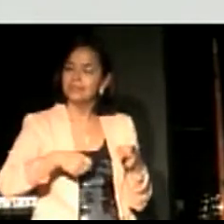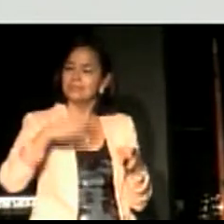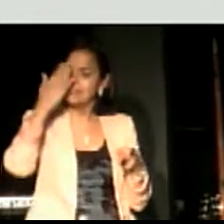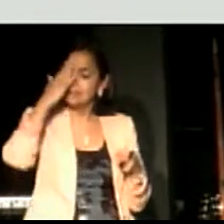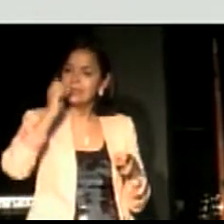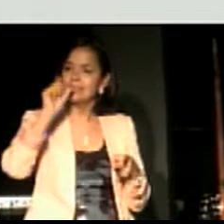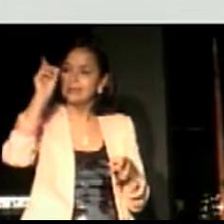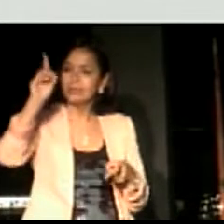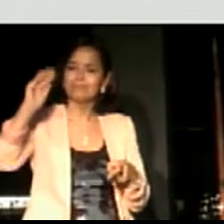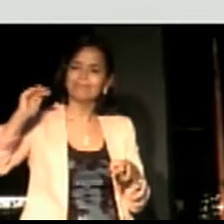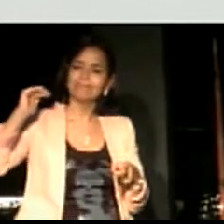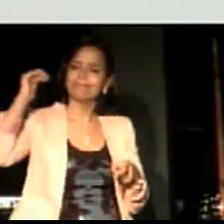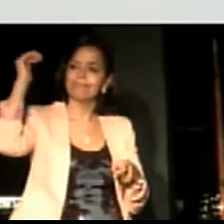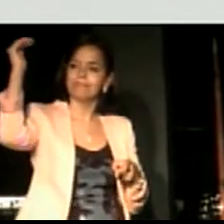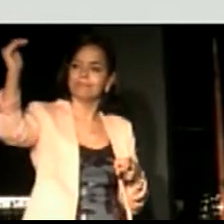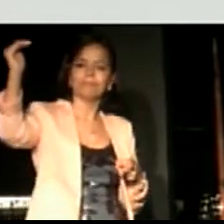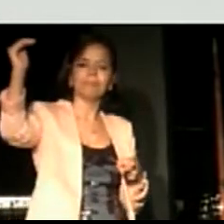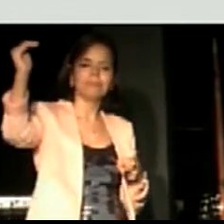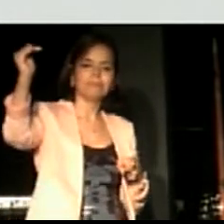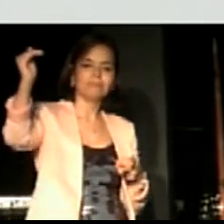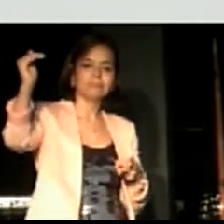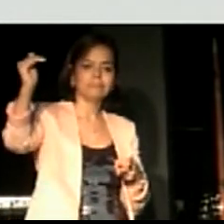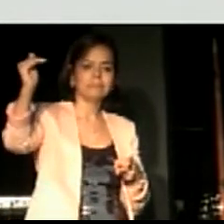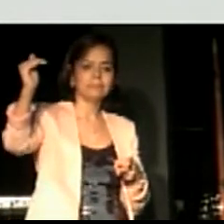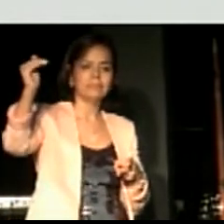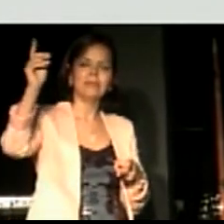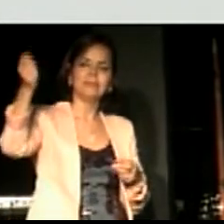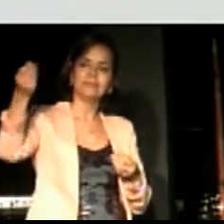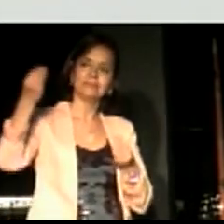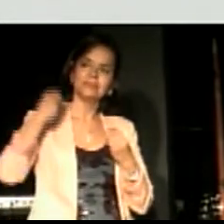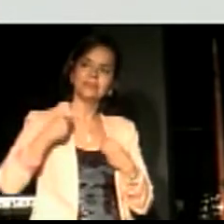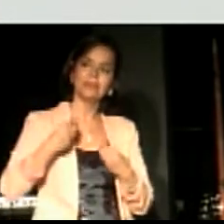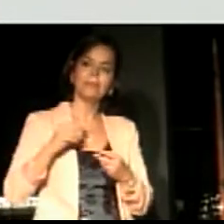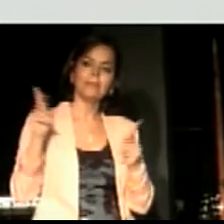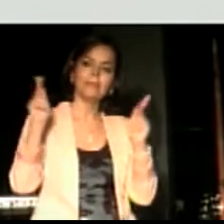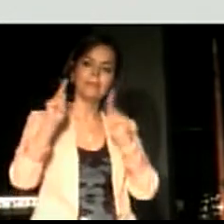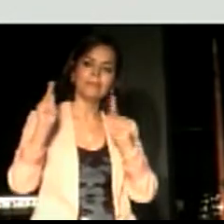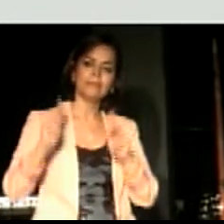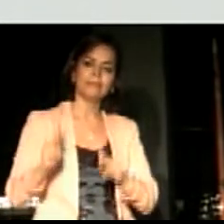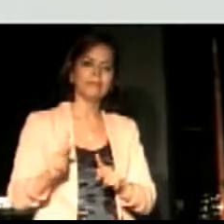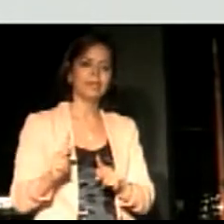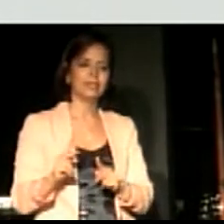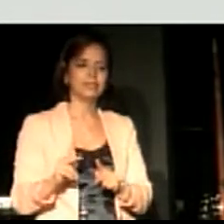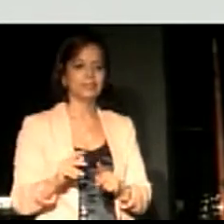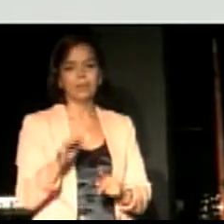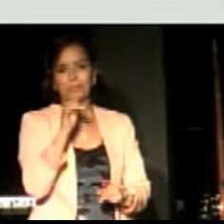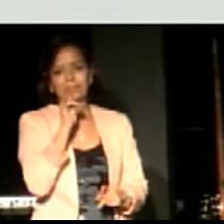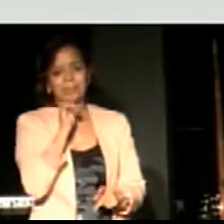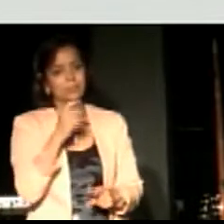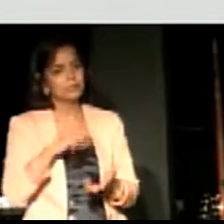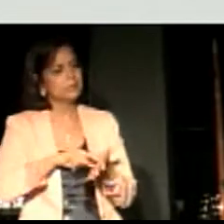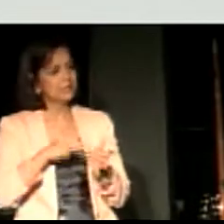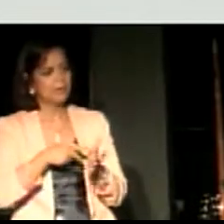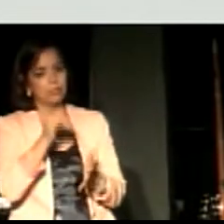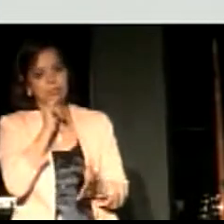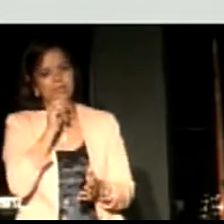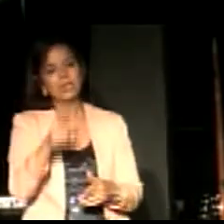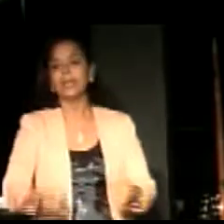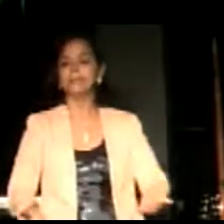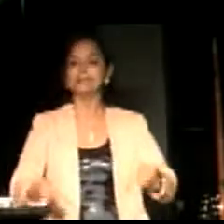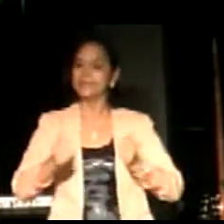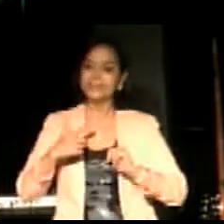soberano e essa soberania de Deus dá paz. Isso não significa você não fazer nada. Muito pelo